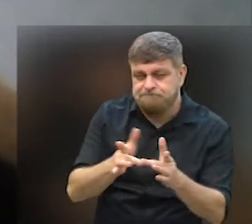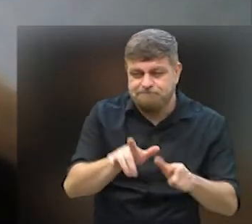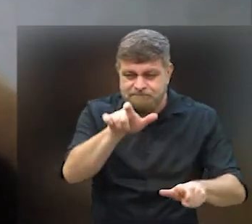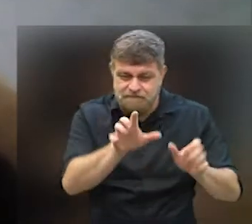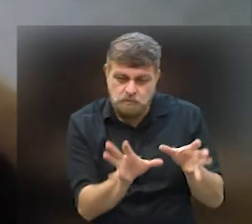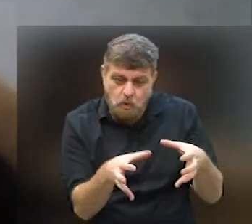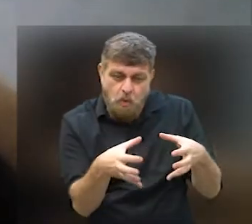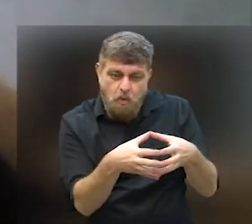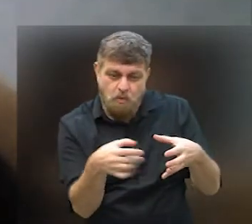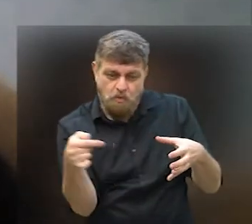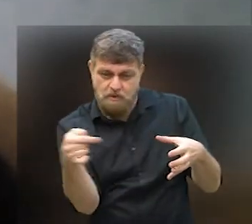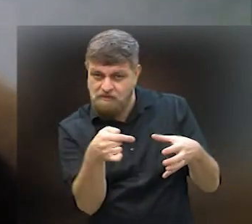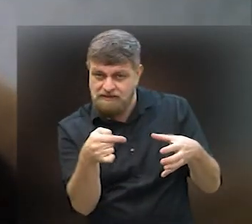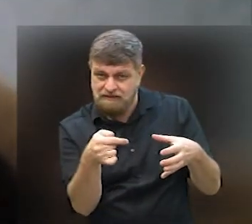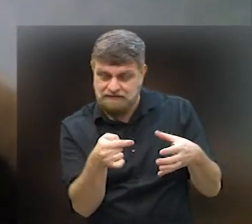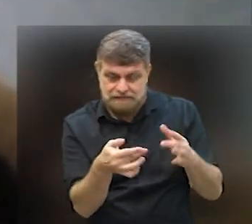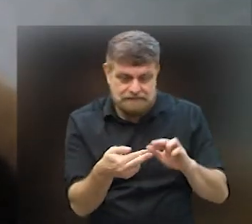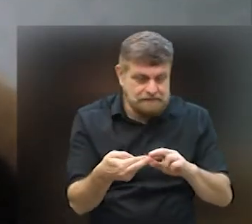no grupo,